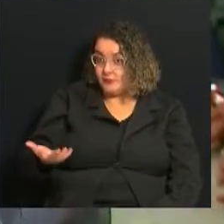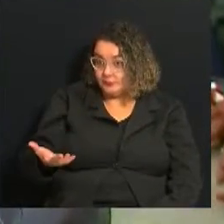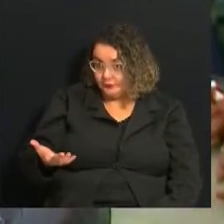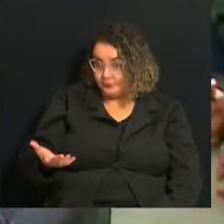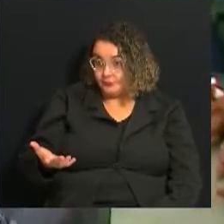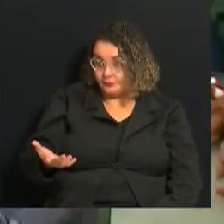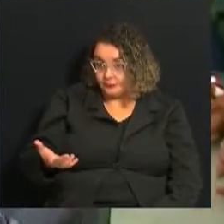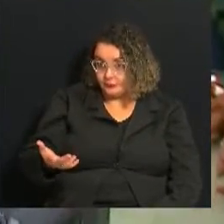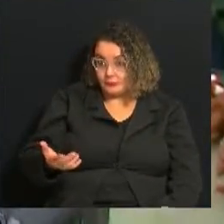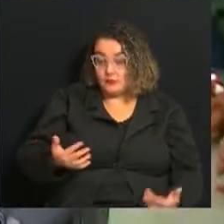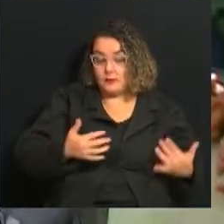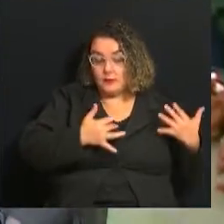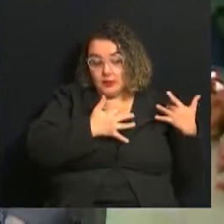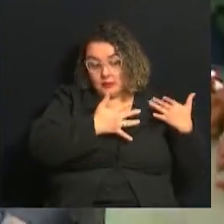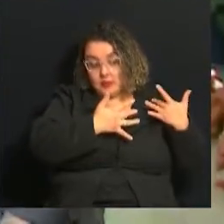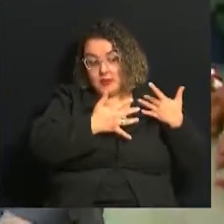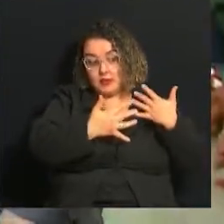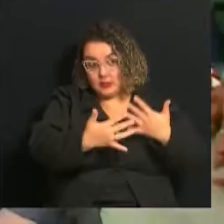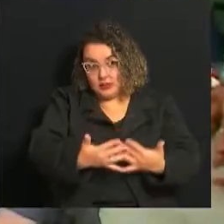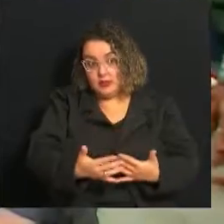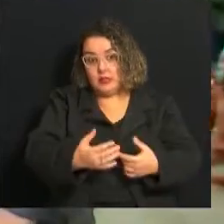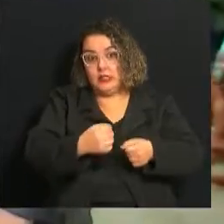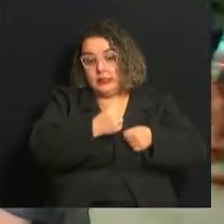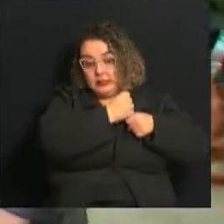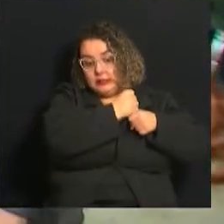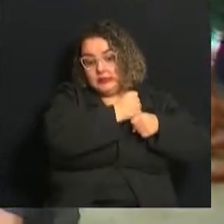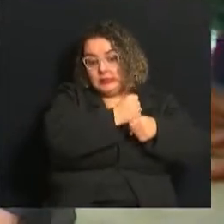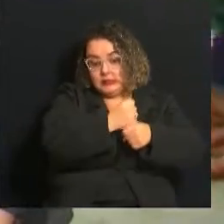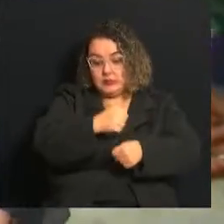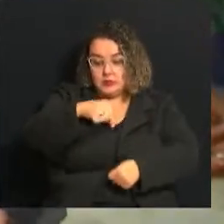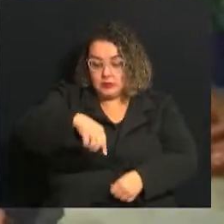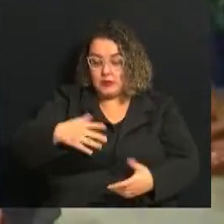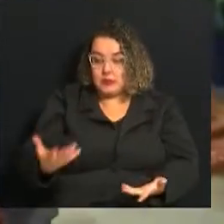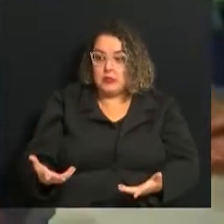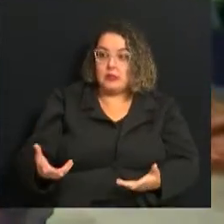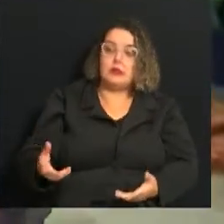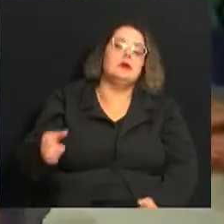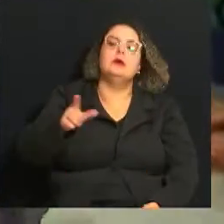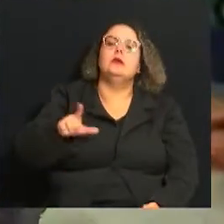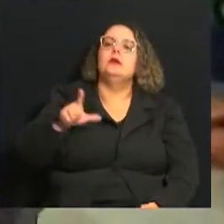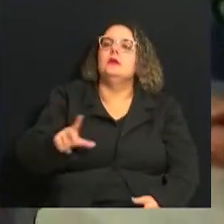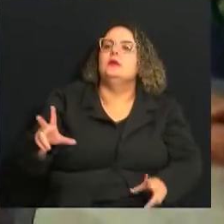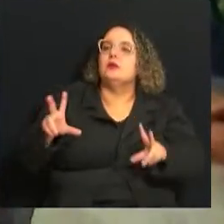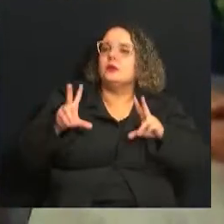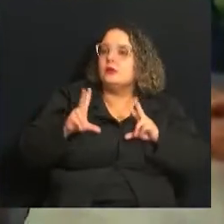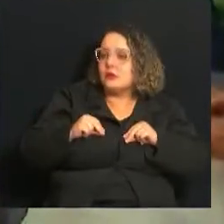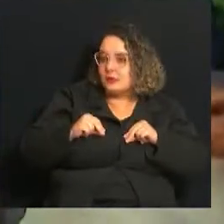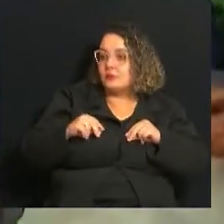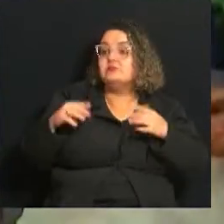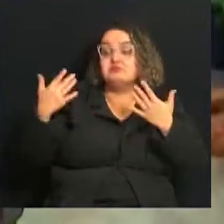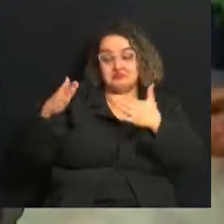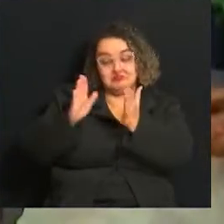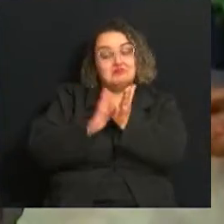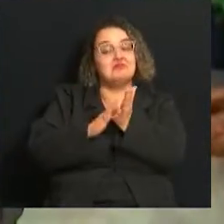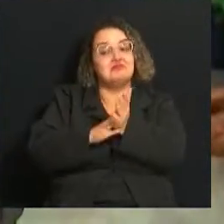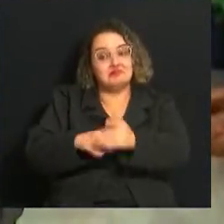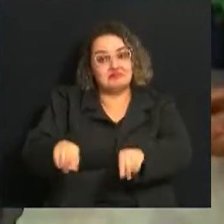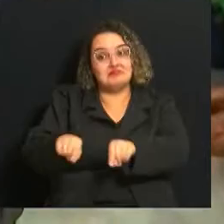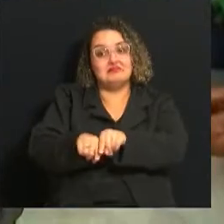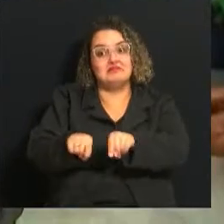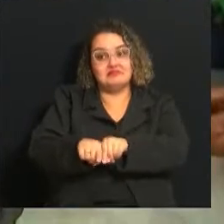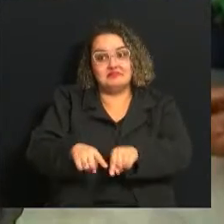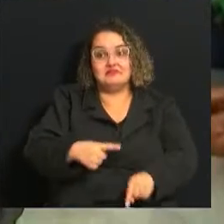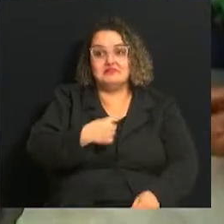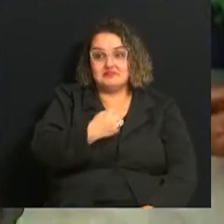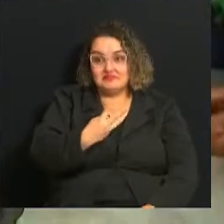tempo de casa, então, claro que merece, não é? Os parabéns também aí pelos